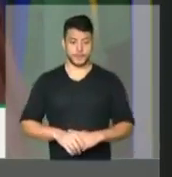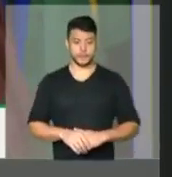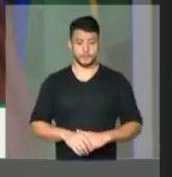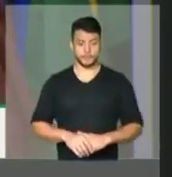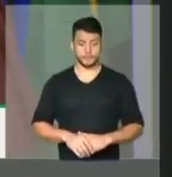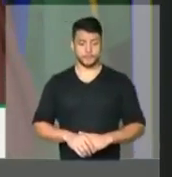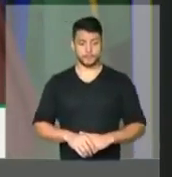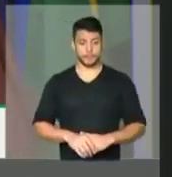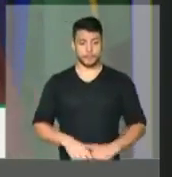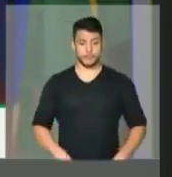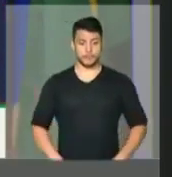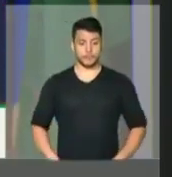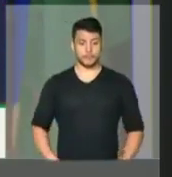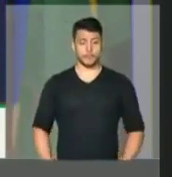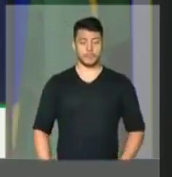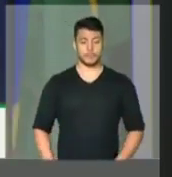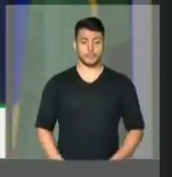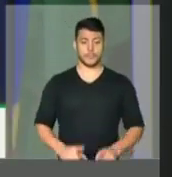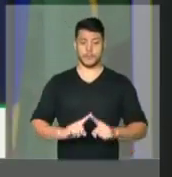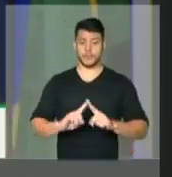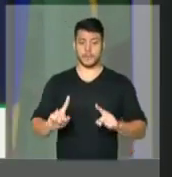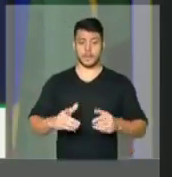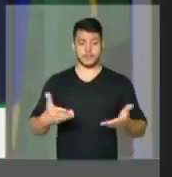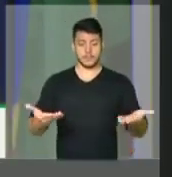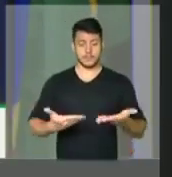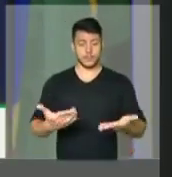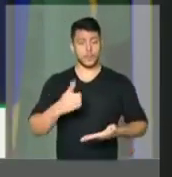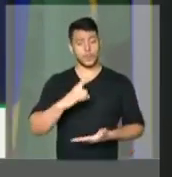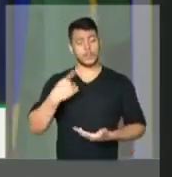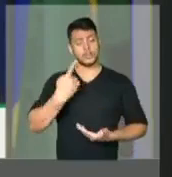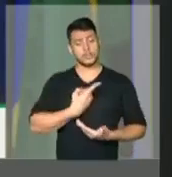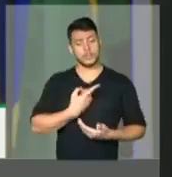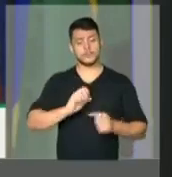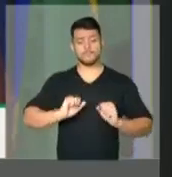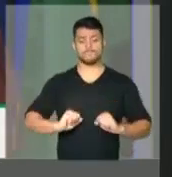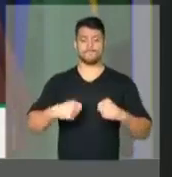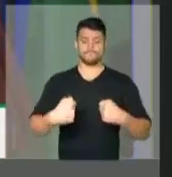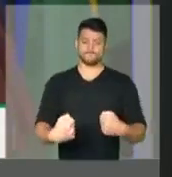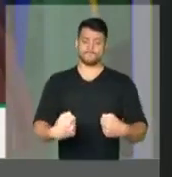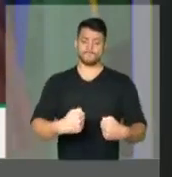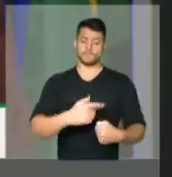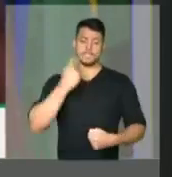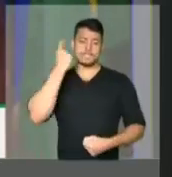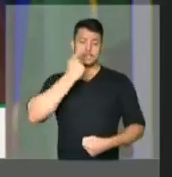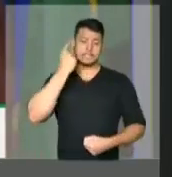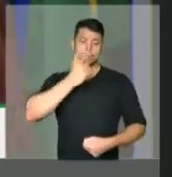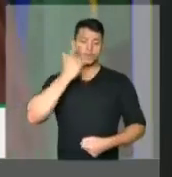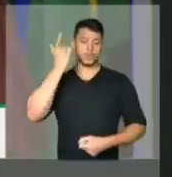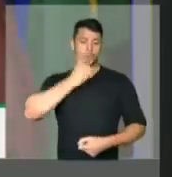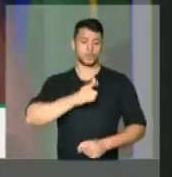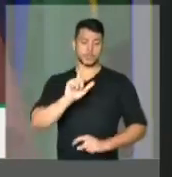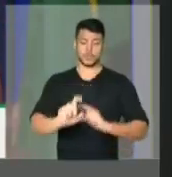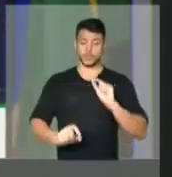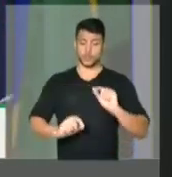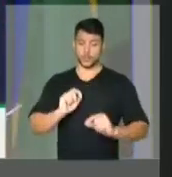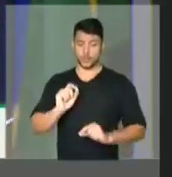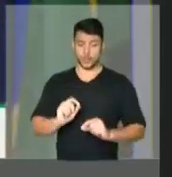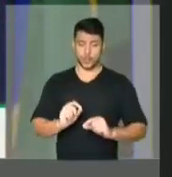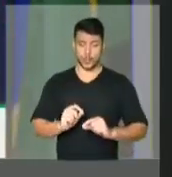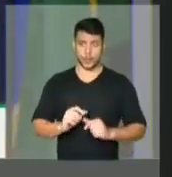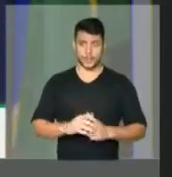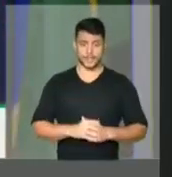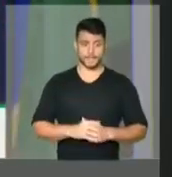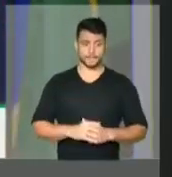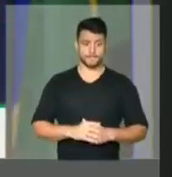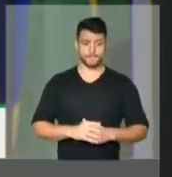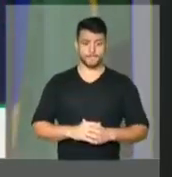um minuto, por favor, para concluir. A nossa luta agora é para que haja o quanto antes e quiçá seja neste mês